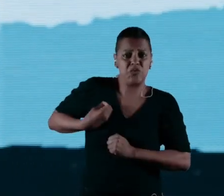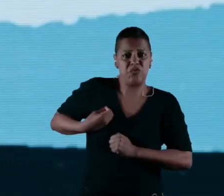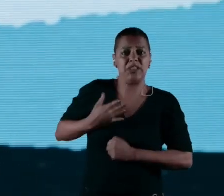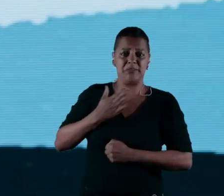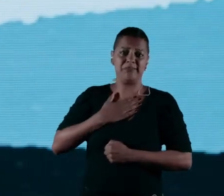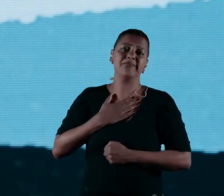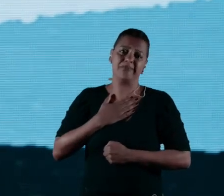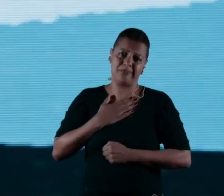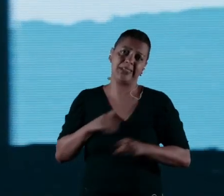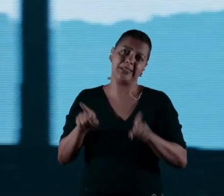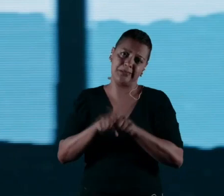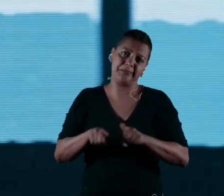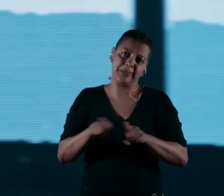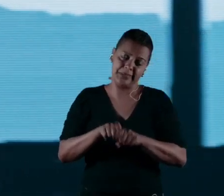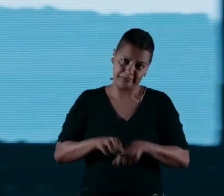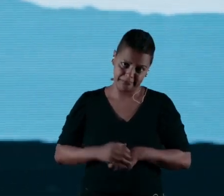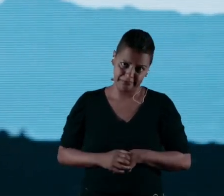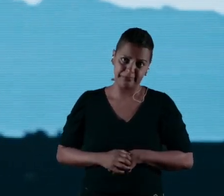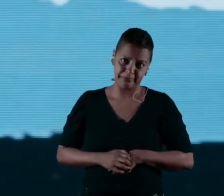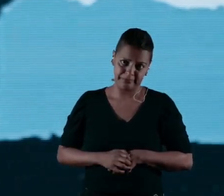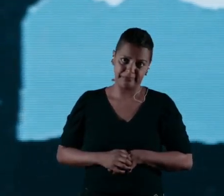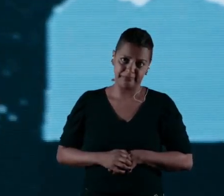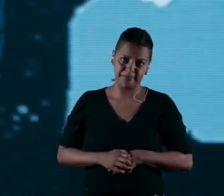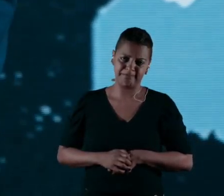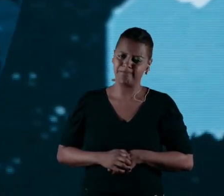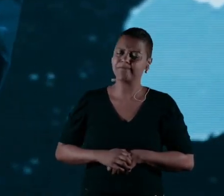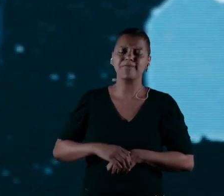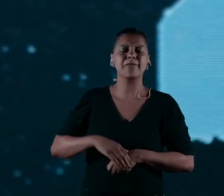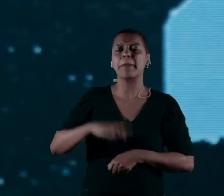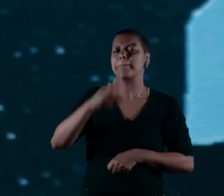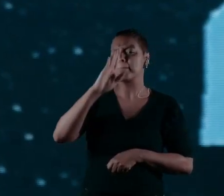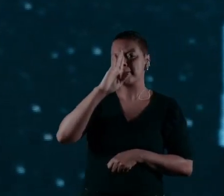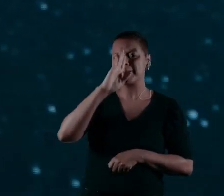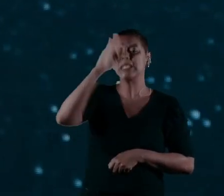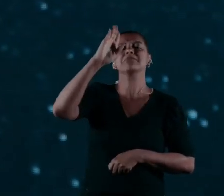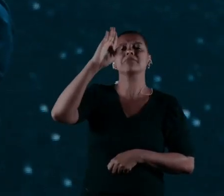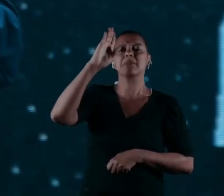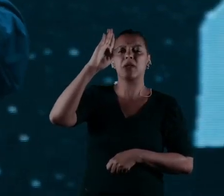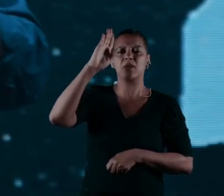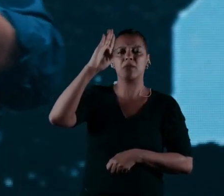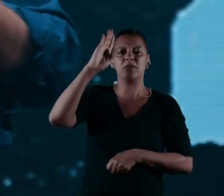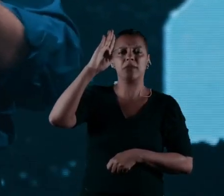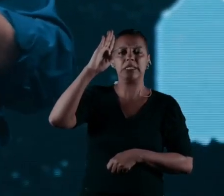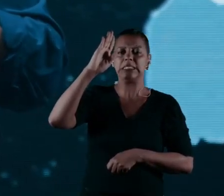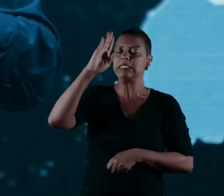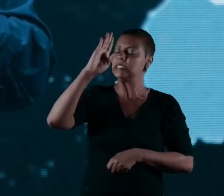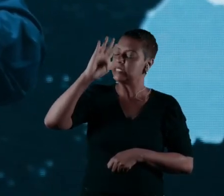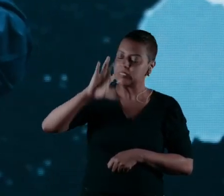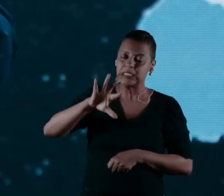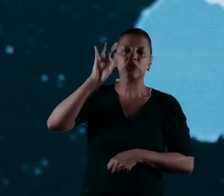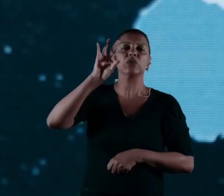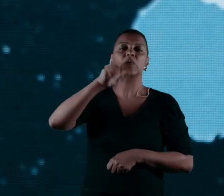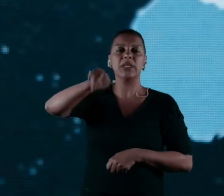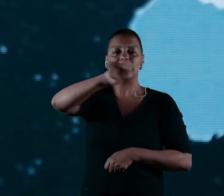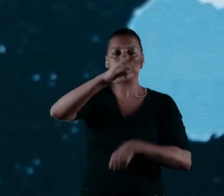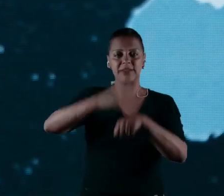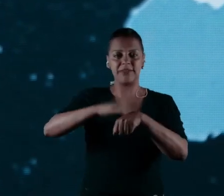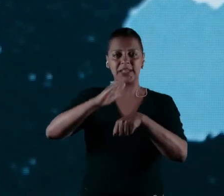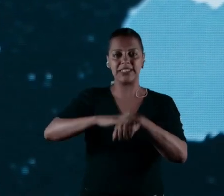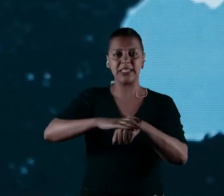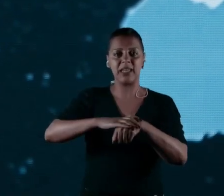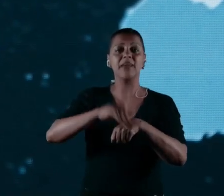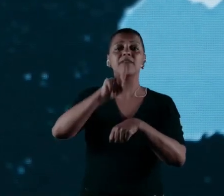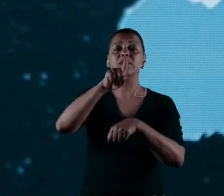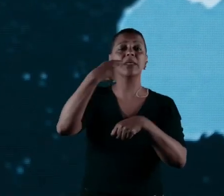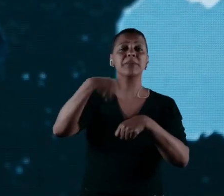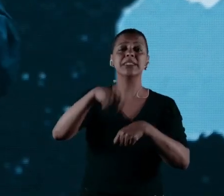A primeira decisão e a mais importante da sua vida para abraçar a verdade é convidar a Jesus